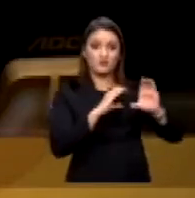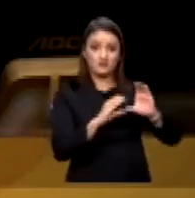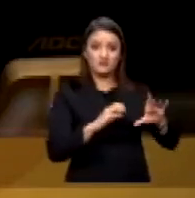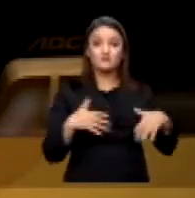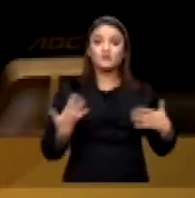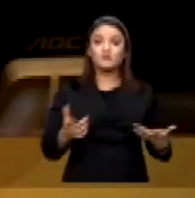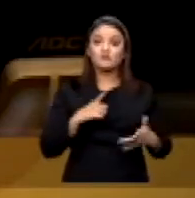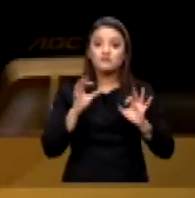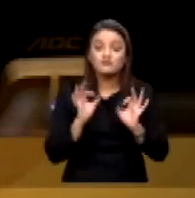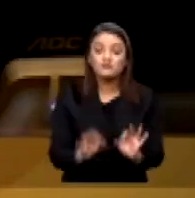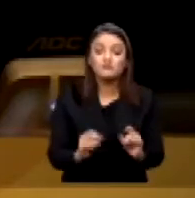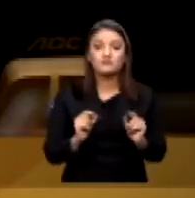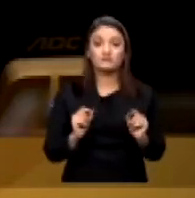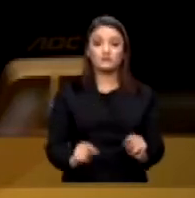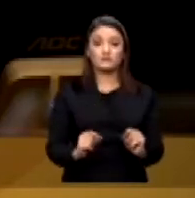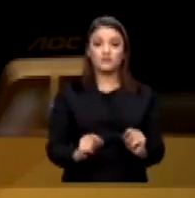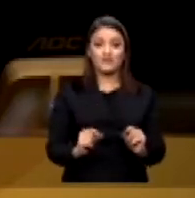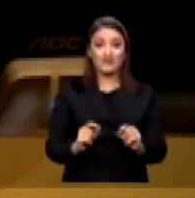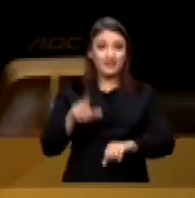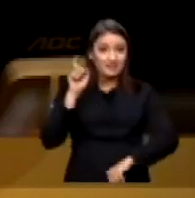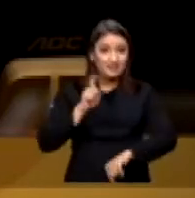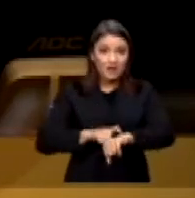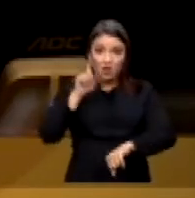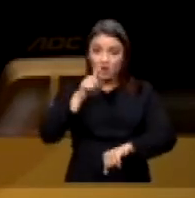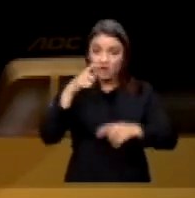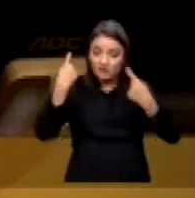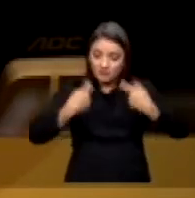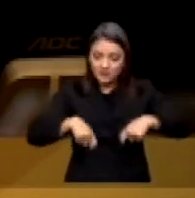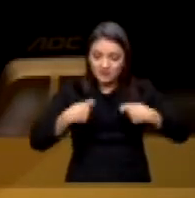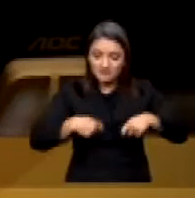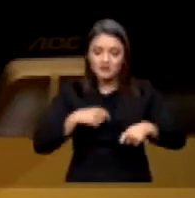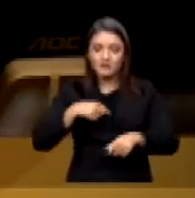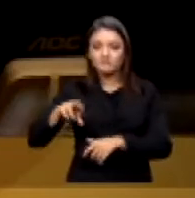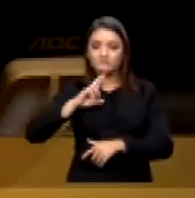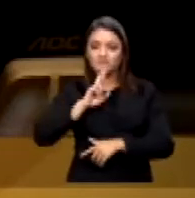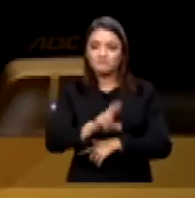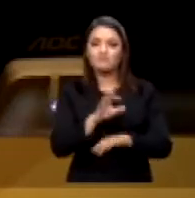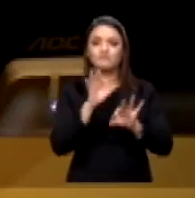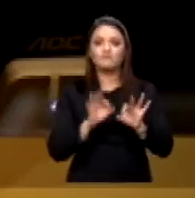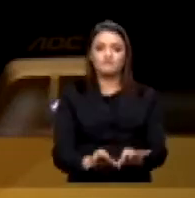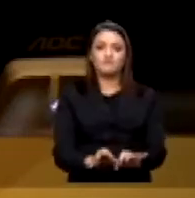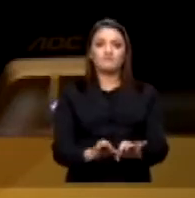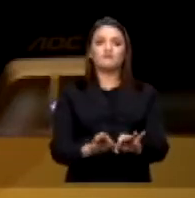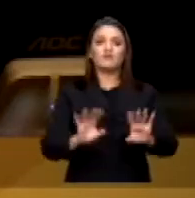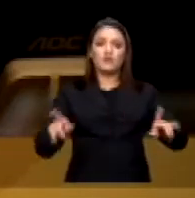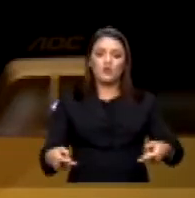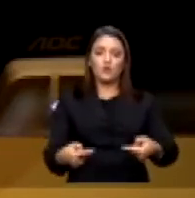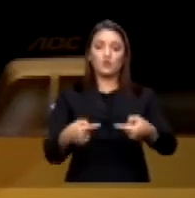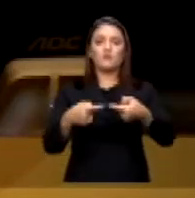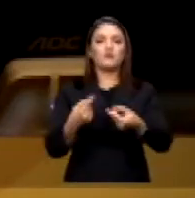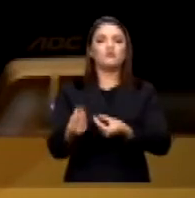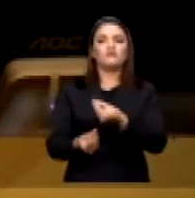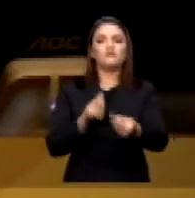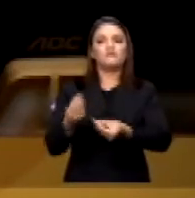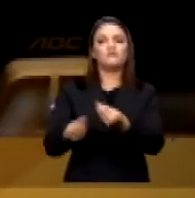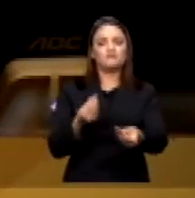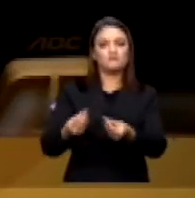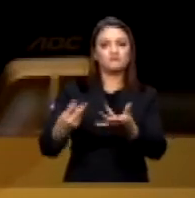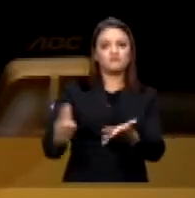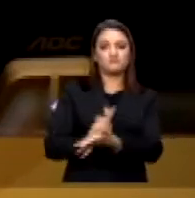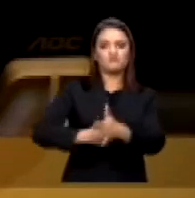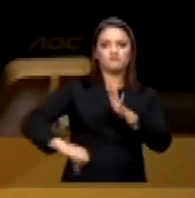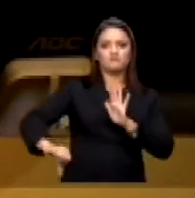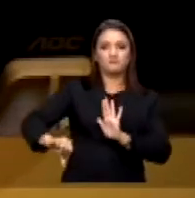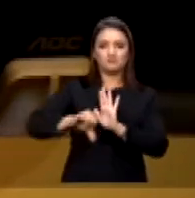ser proporcional é responder imediatamente e na exata proporção da agressão. Organizações